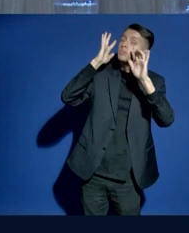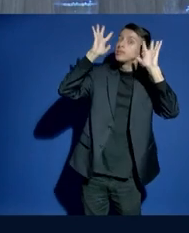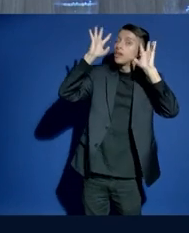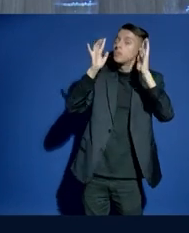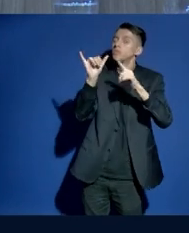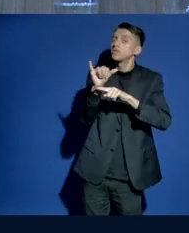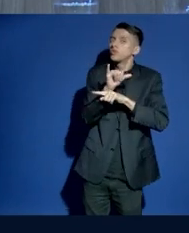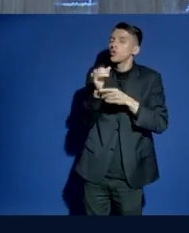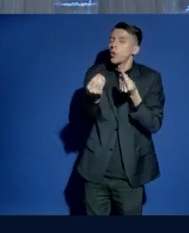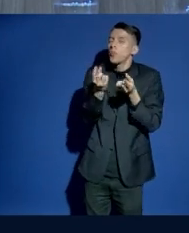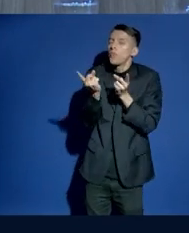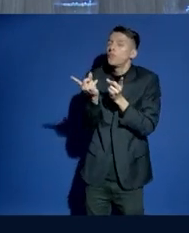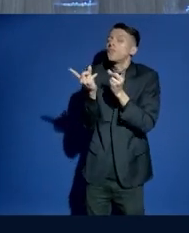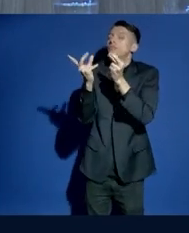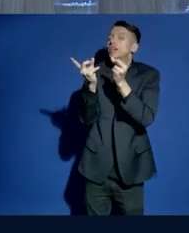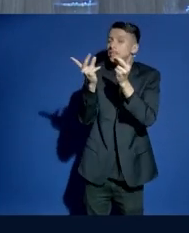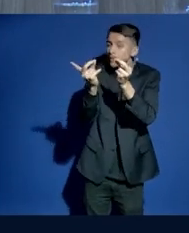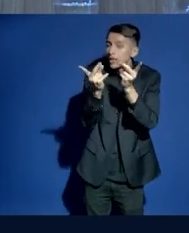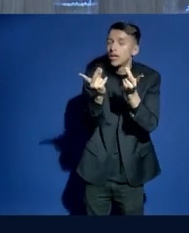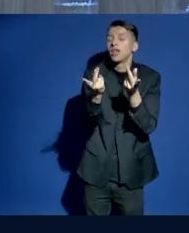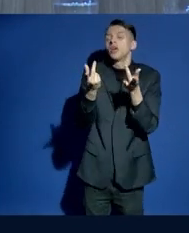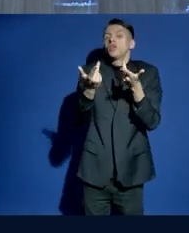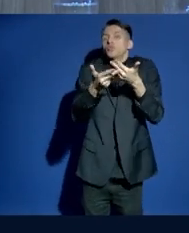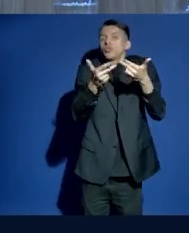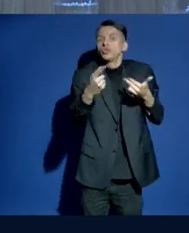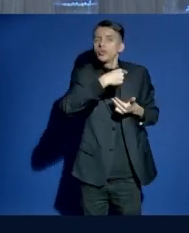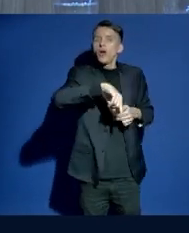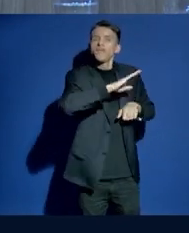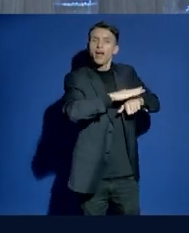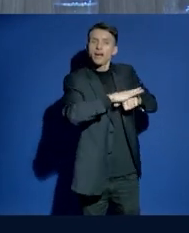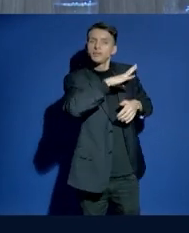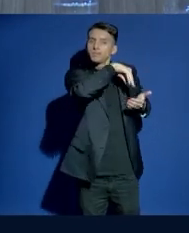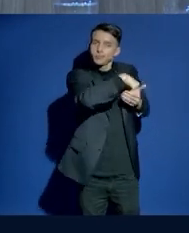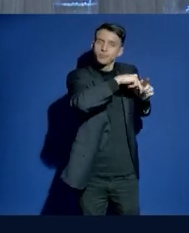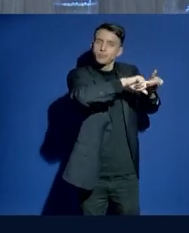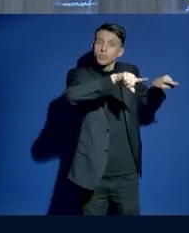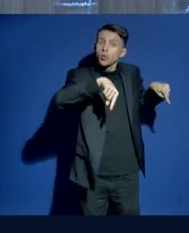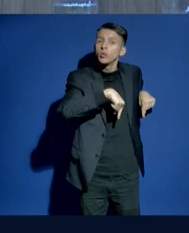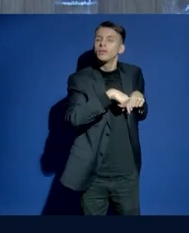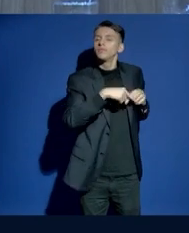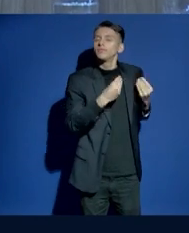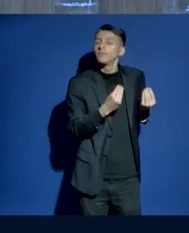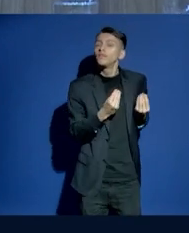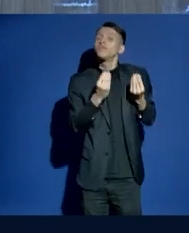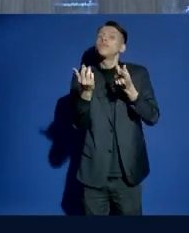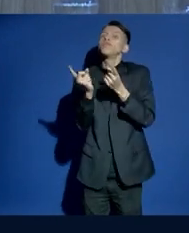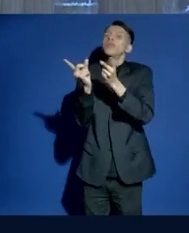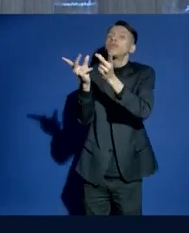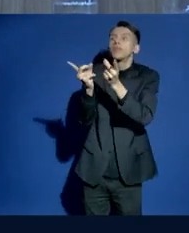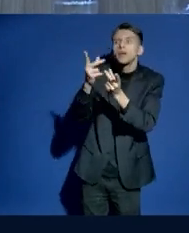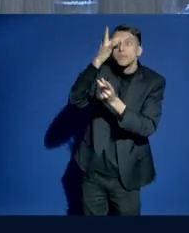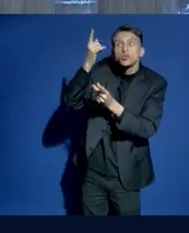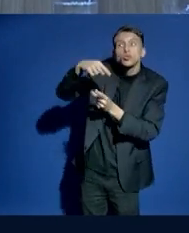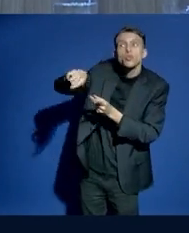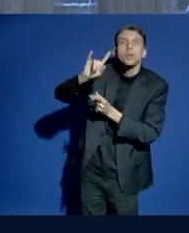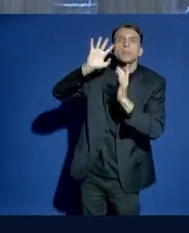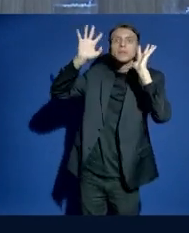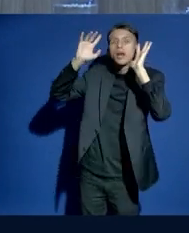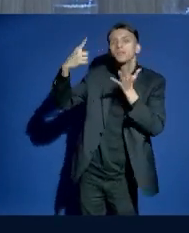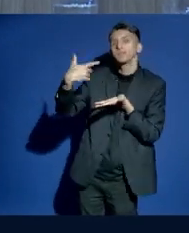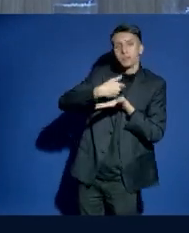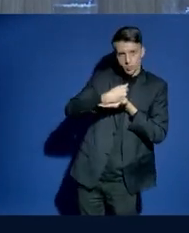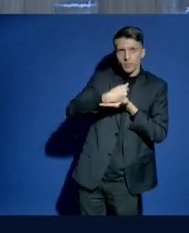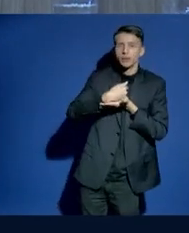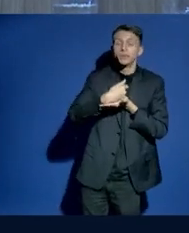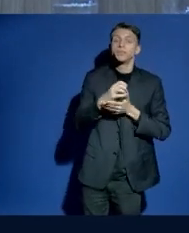uma parte Grande Do que a gente produz para possíveis compradores e aí